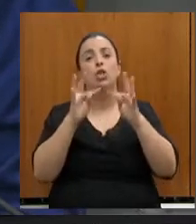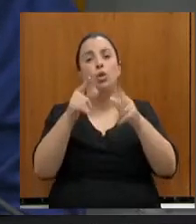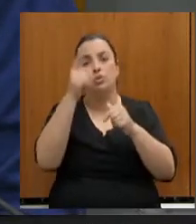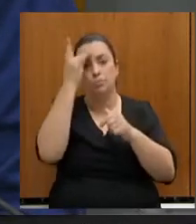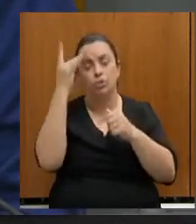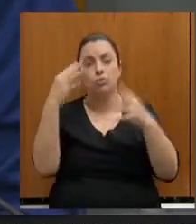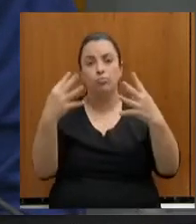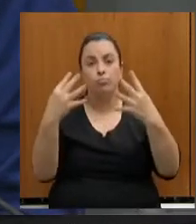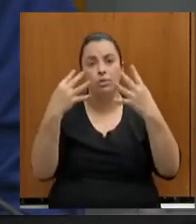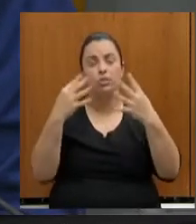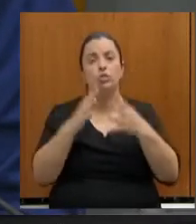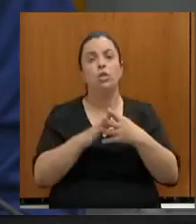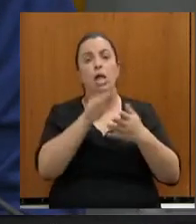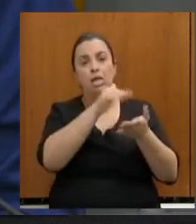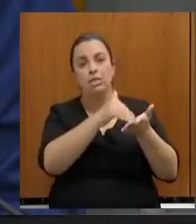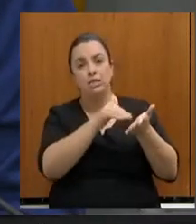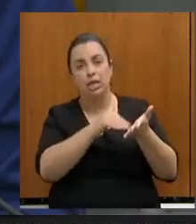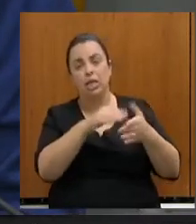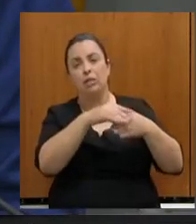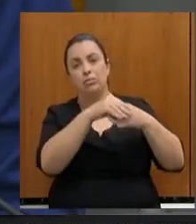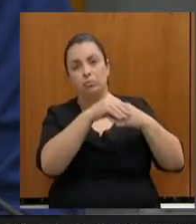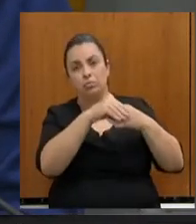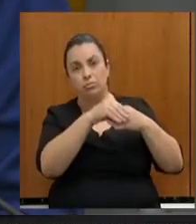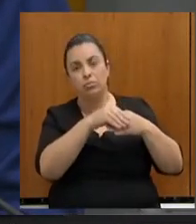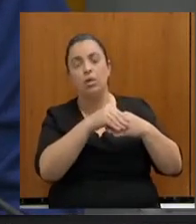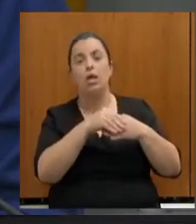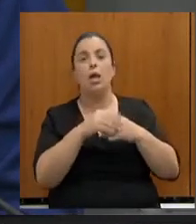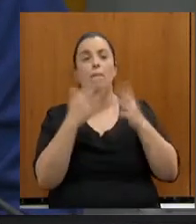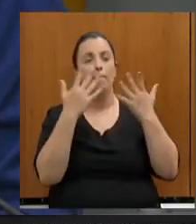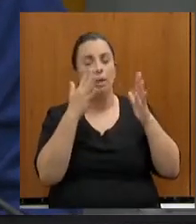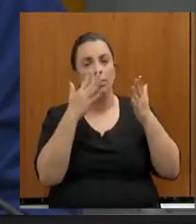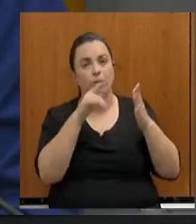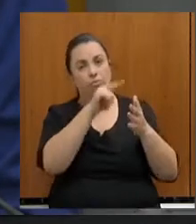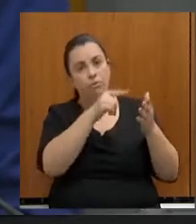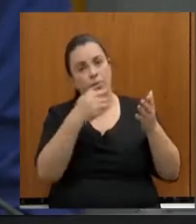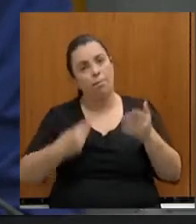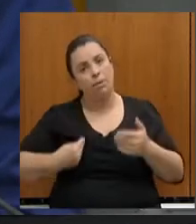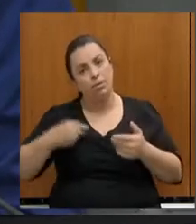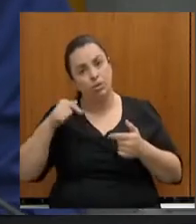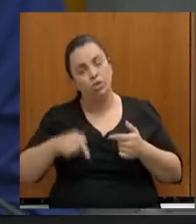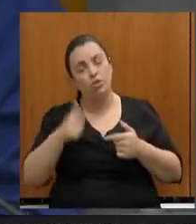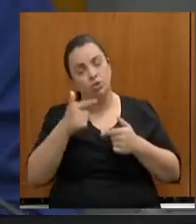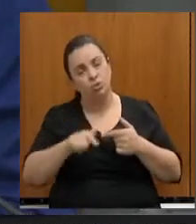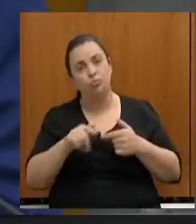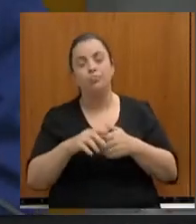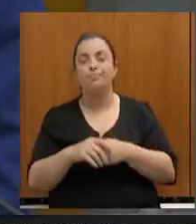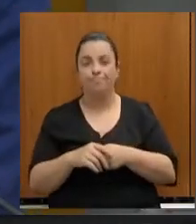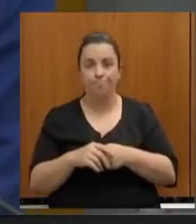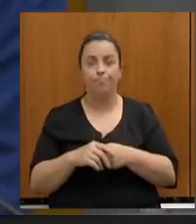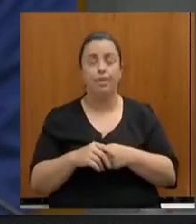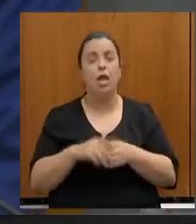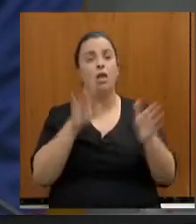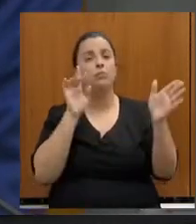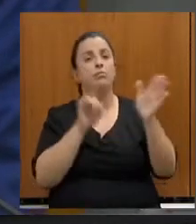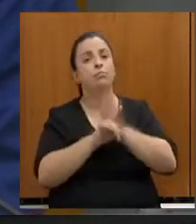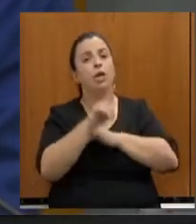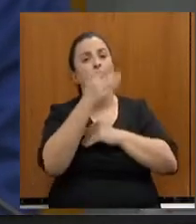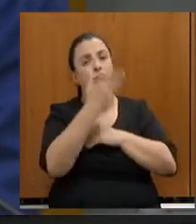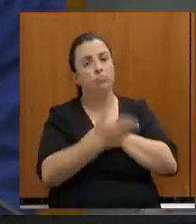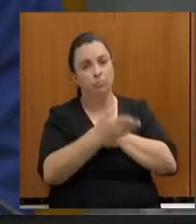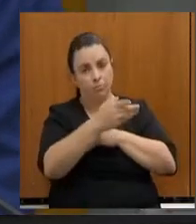o primeiro da secretária e parabenizo por estar aqui mais uma vez secretária é